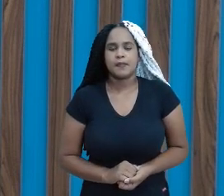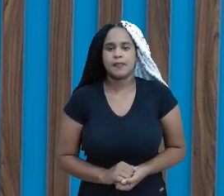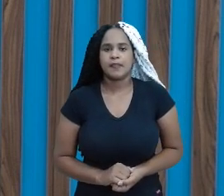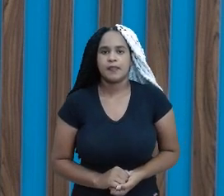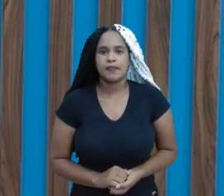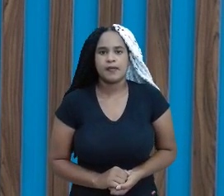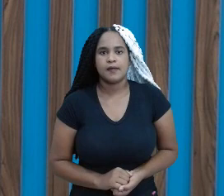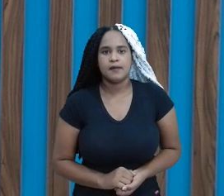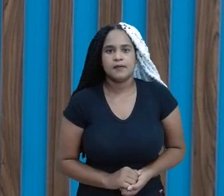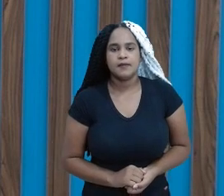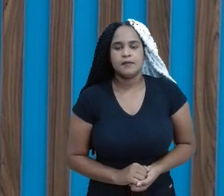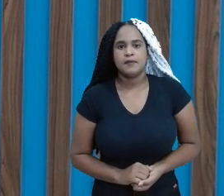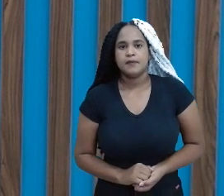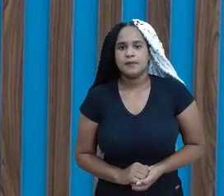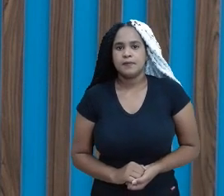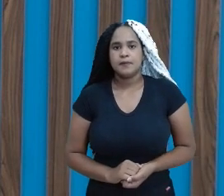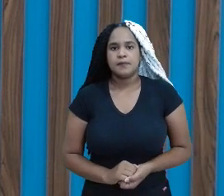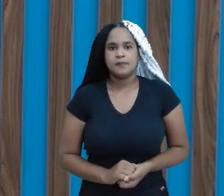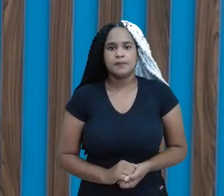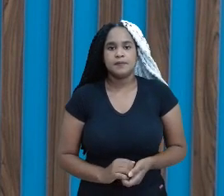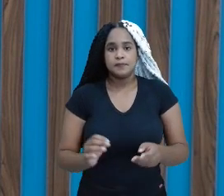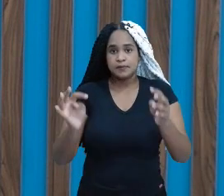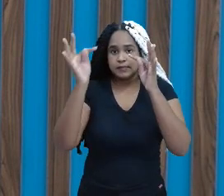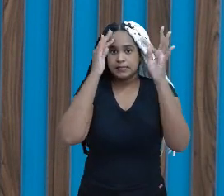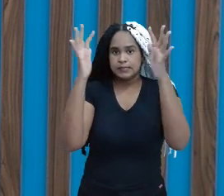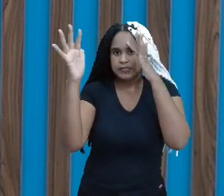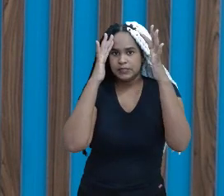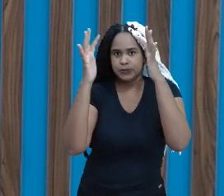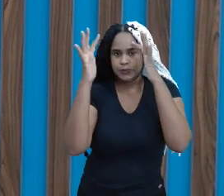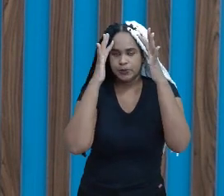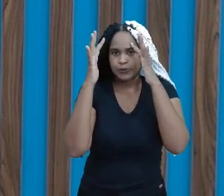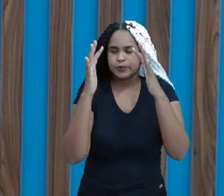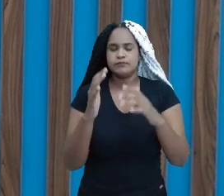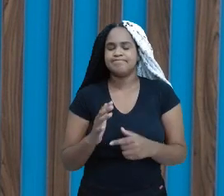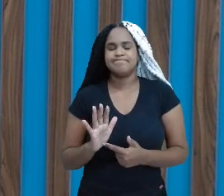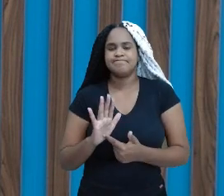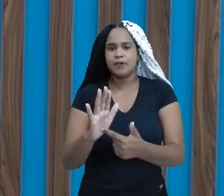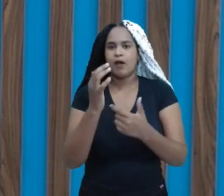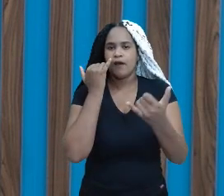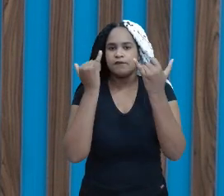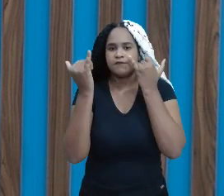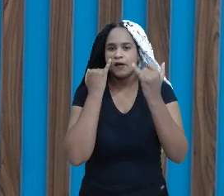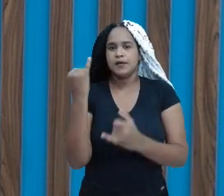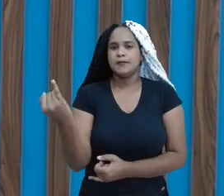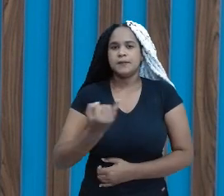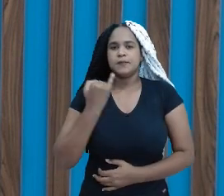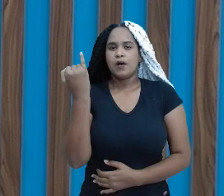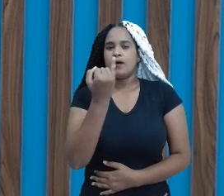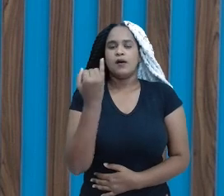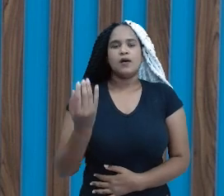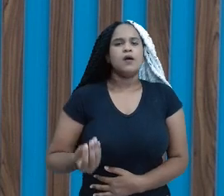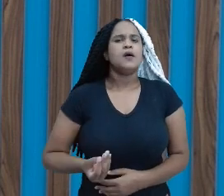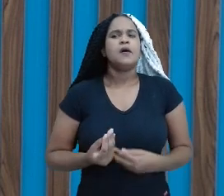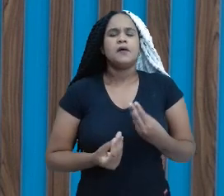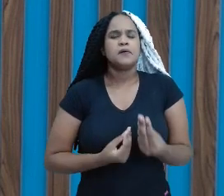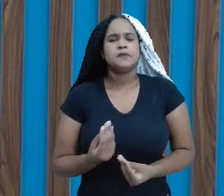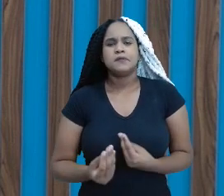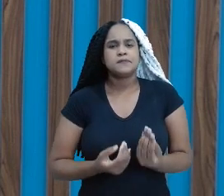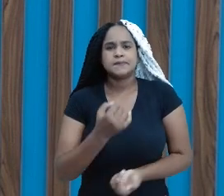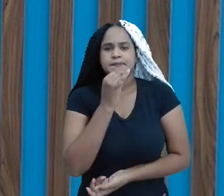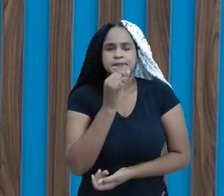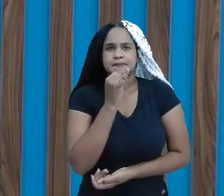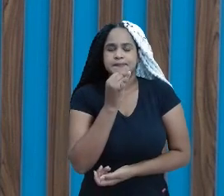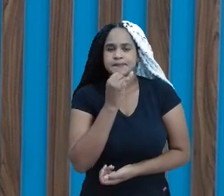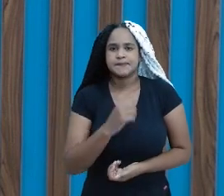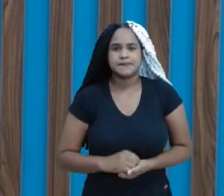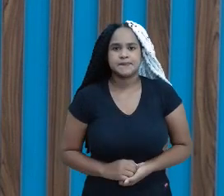esse modelo teórico de esperas sobrepostas, ele traz informações muito importantes de como a gente configurar de